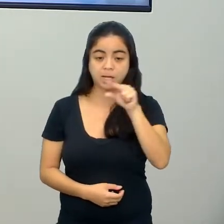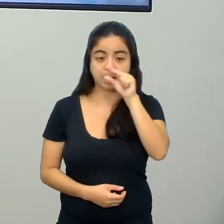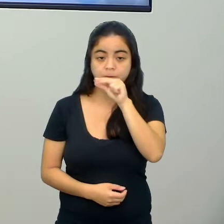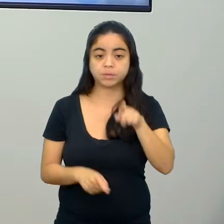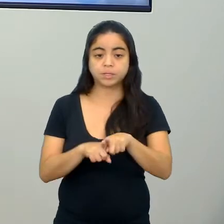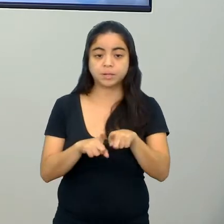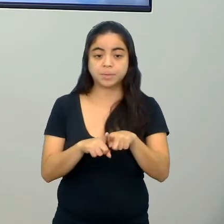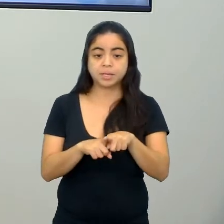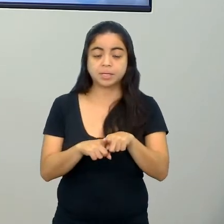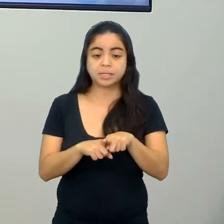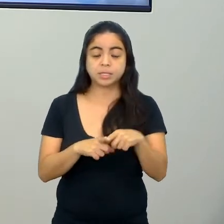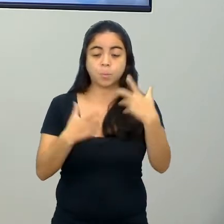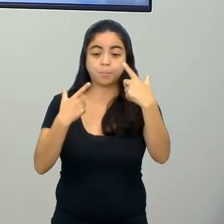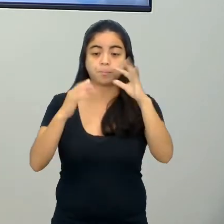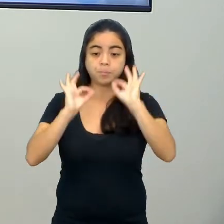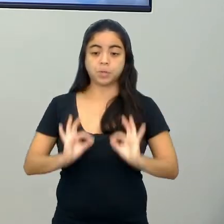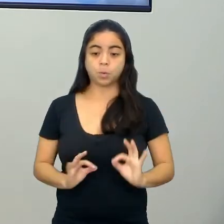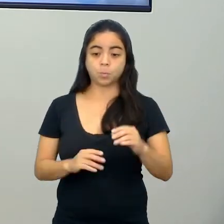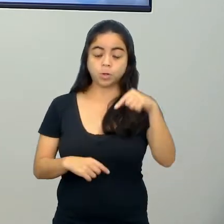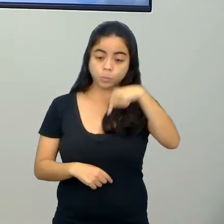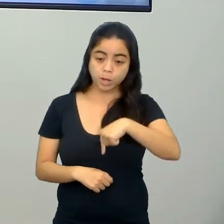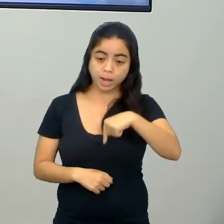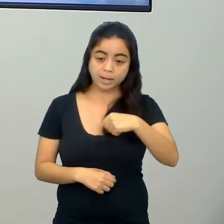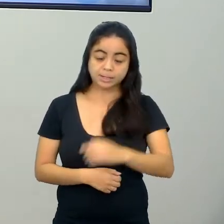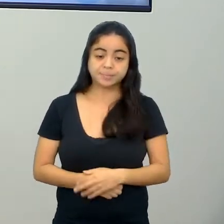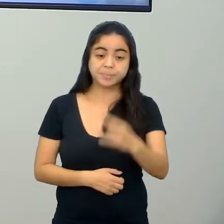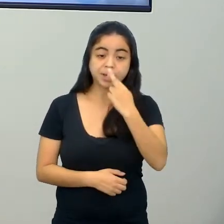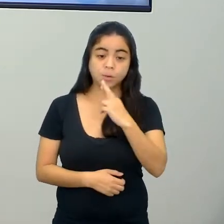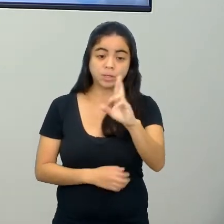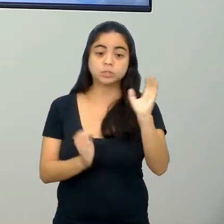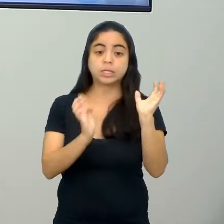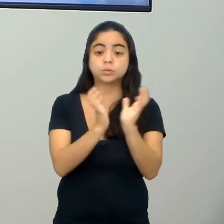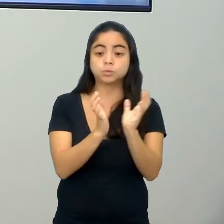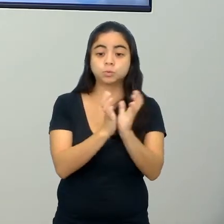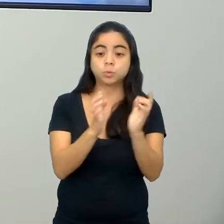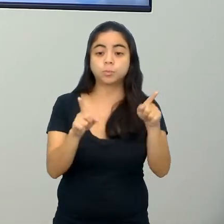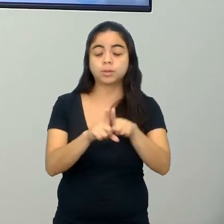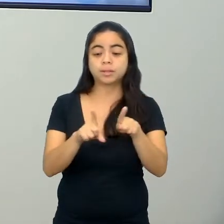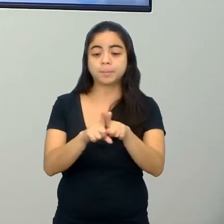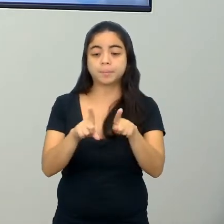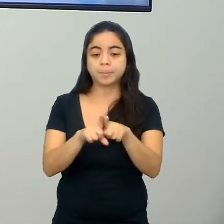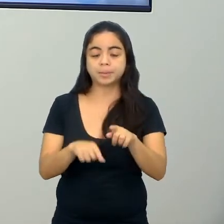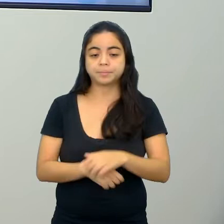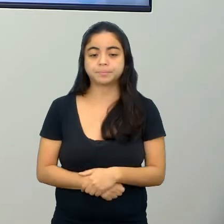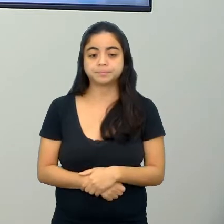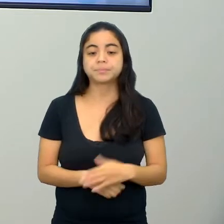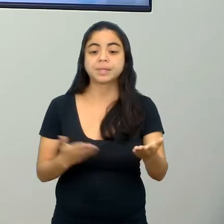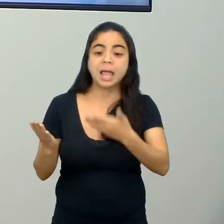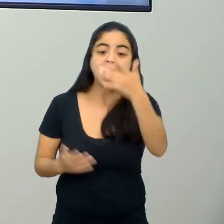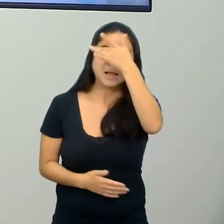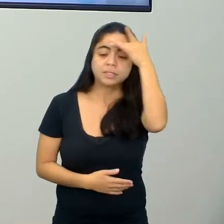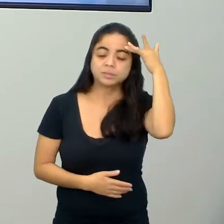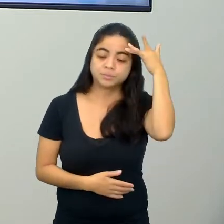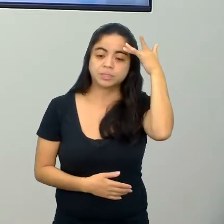com que eu me comporto aqui dentro, é um resultado desse grupo também, tá? As pessoas com quem a gente vive,